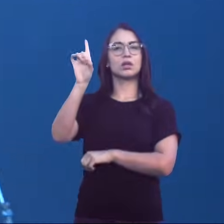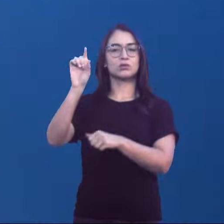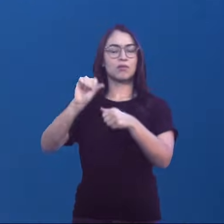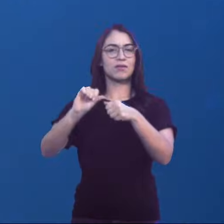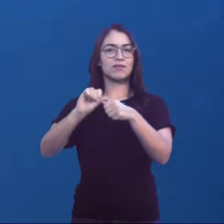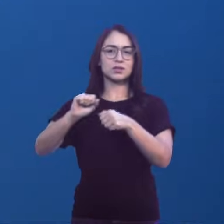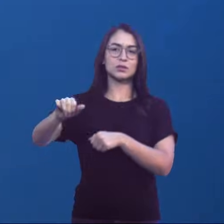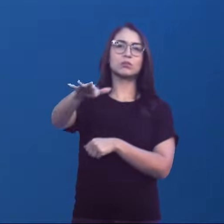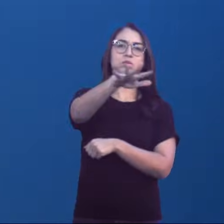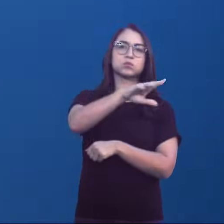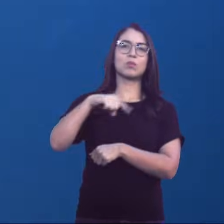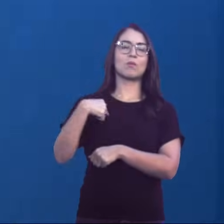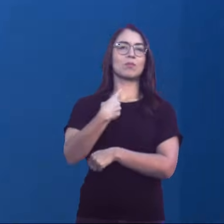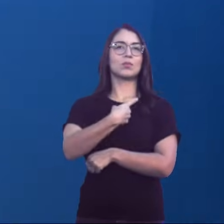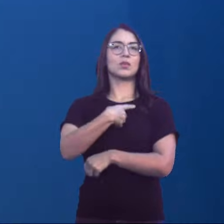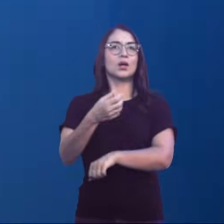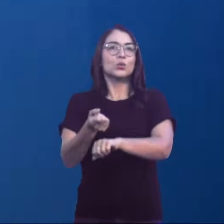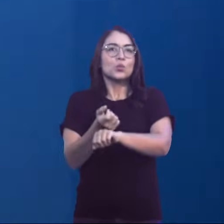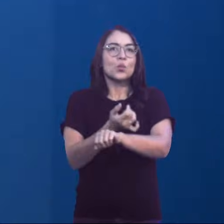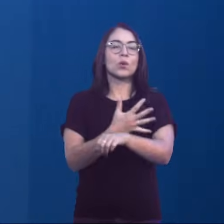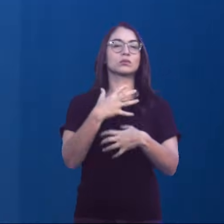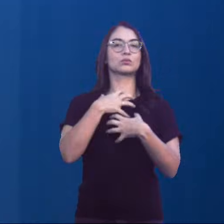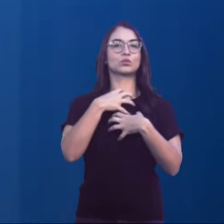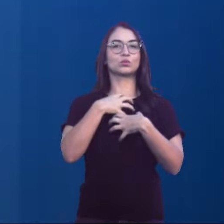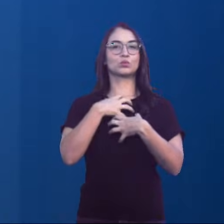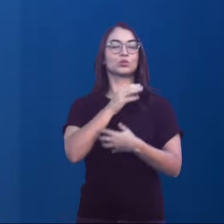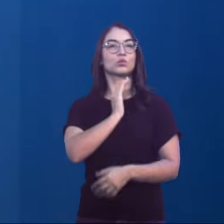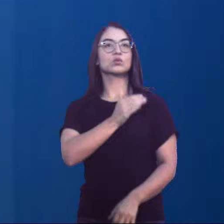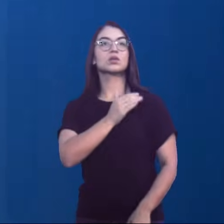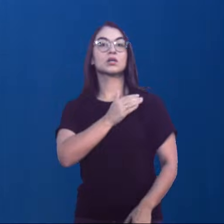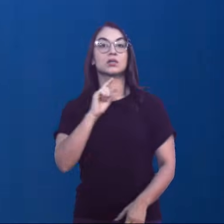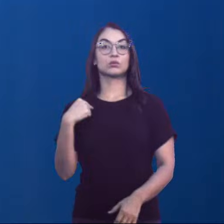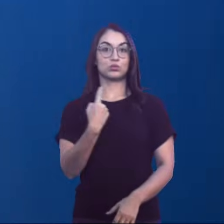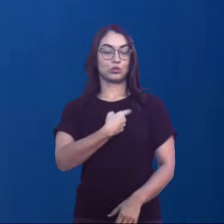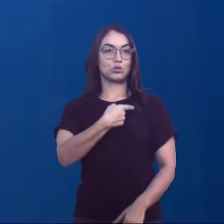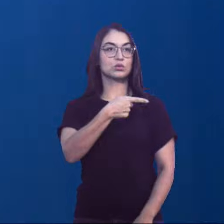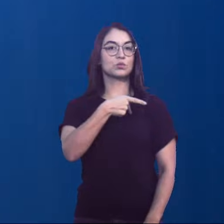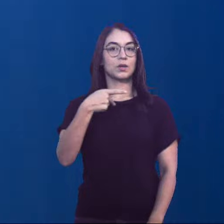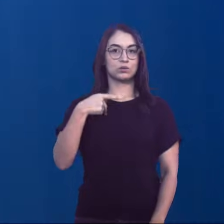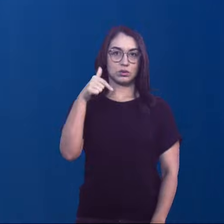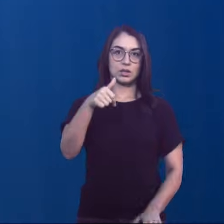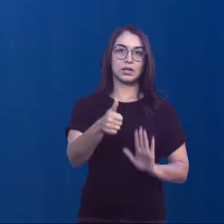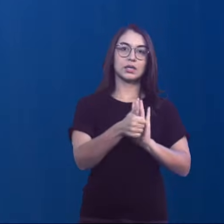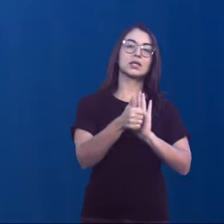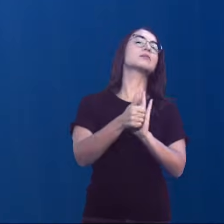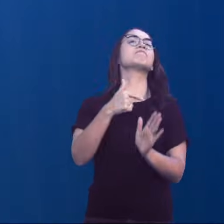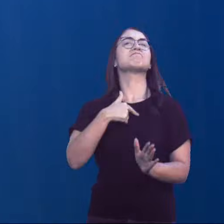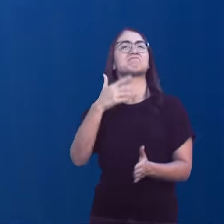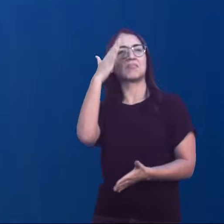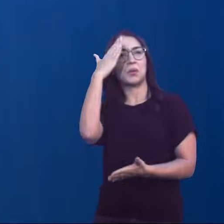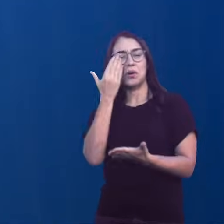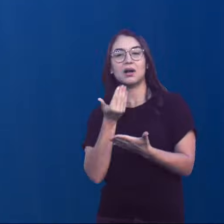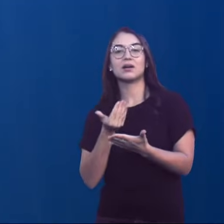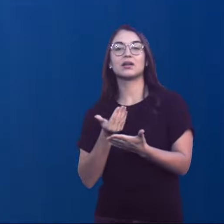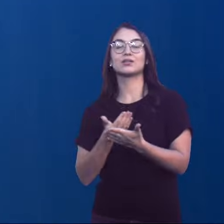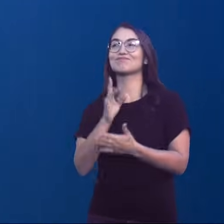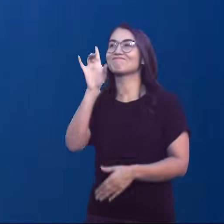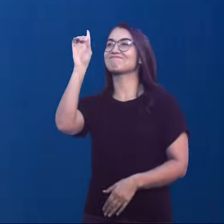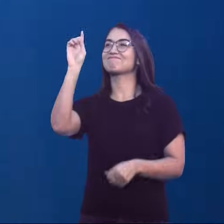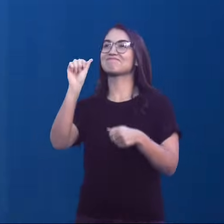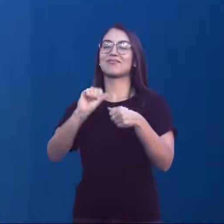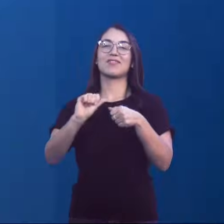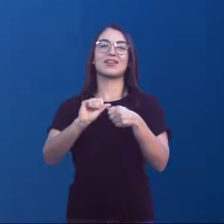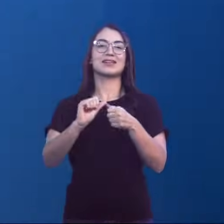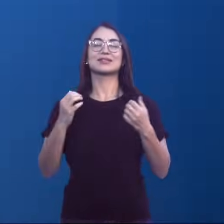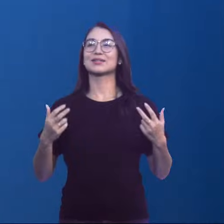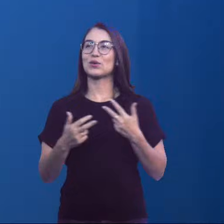Foi um sentimento que Deus colocou no coração dos nossos pastores aqui. Eu creio que Deus tem coisas novas para